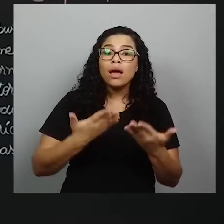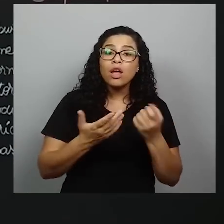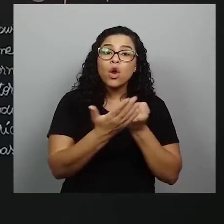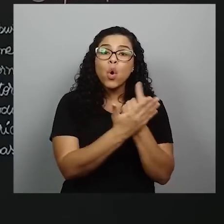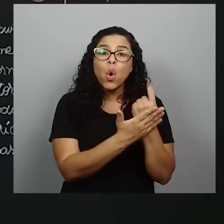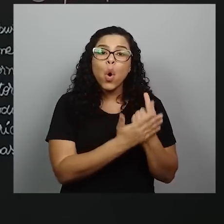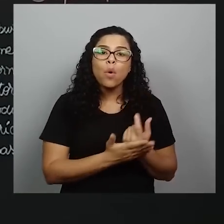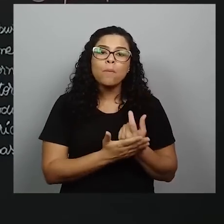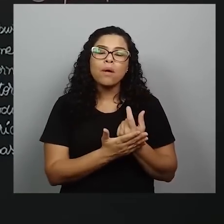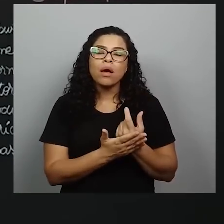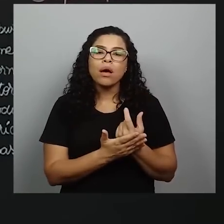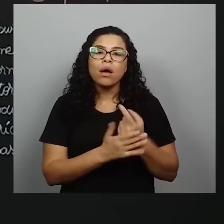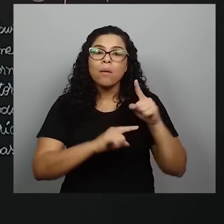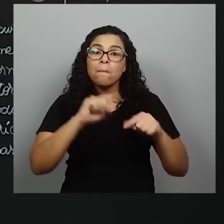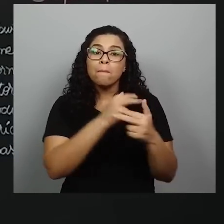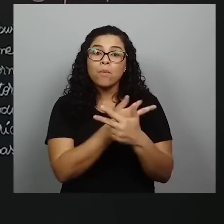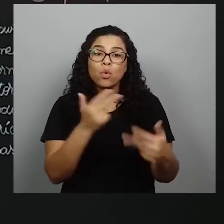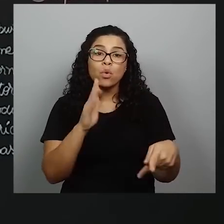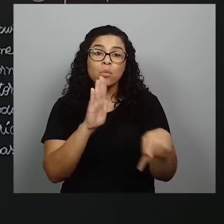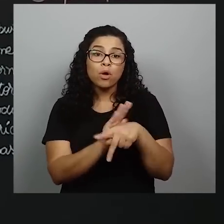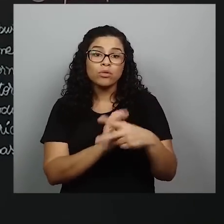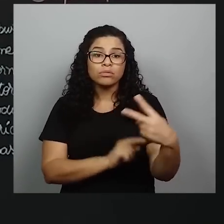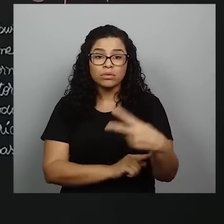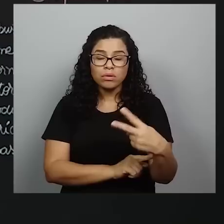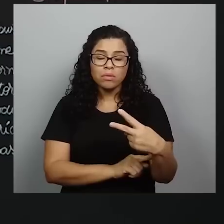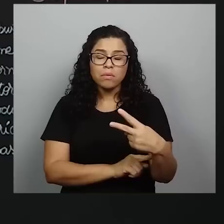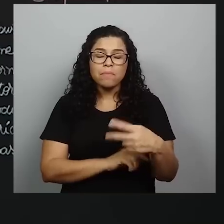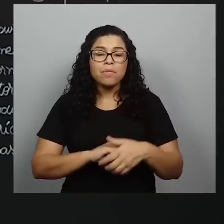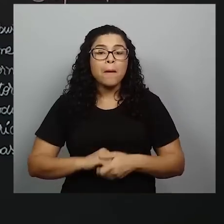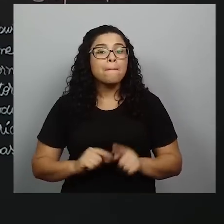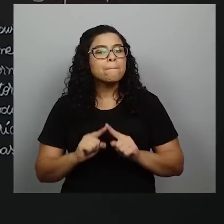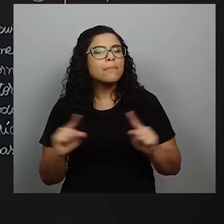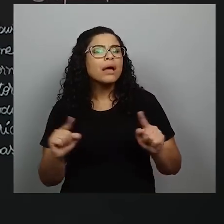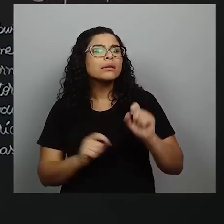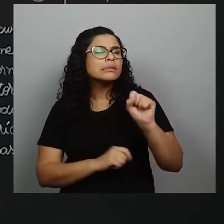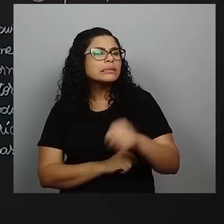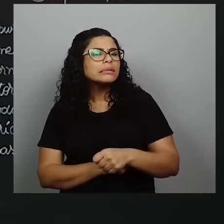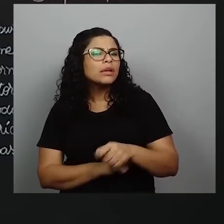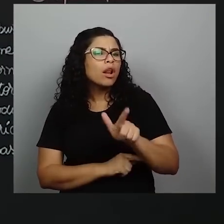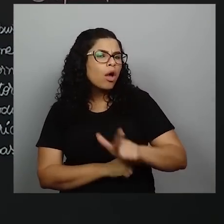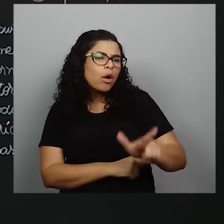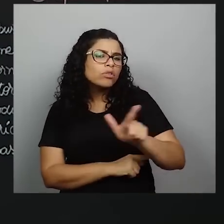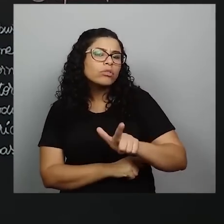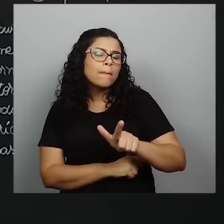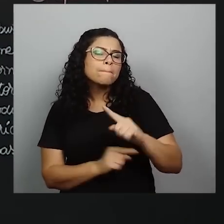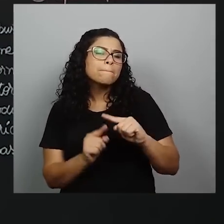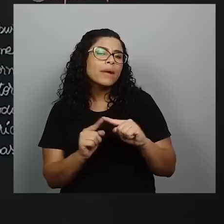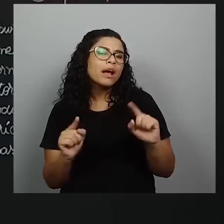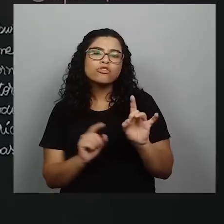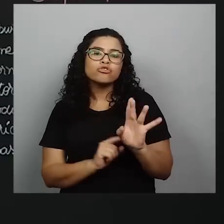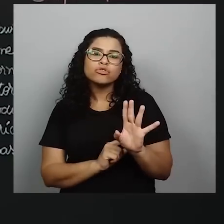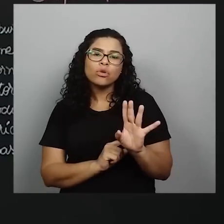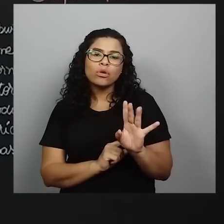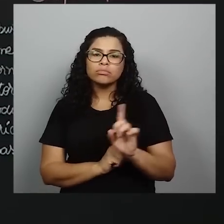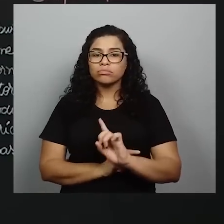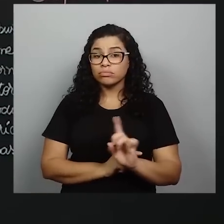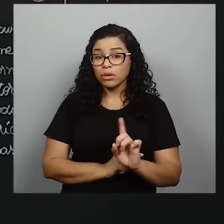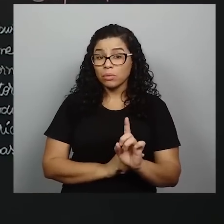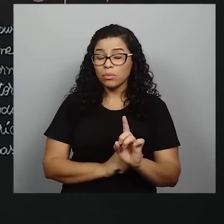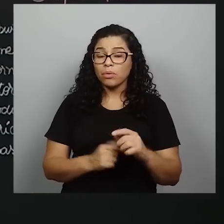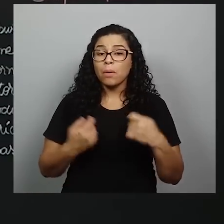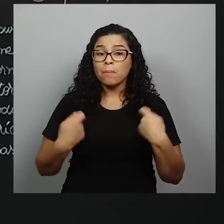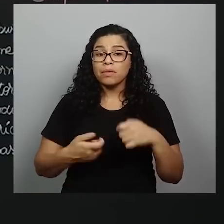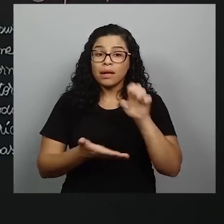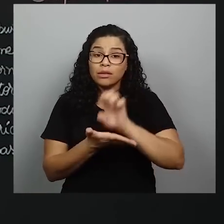economia secundária. Sim, isso é meio que uma lógica, mas ela não é necessariamente isso. Nós